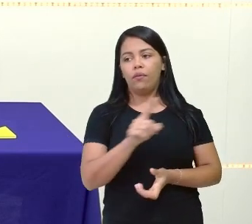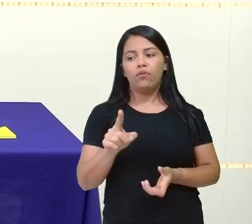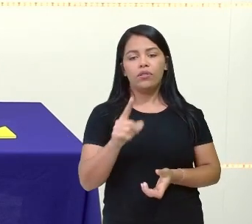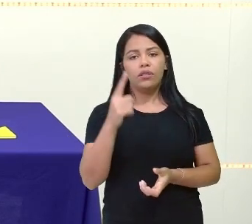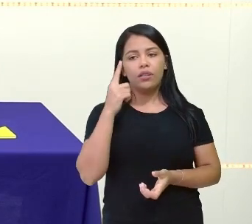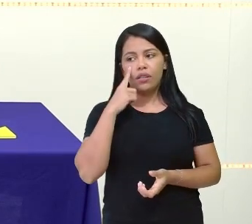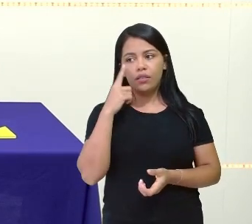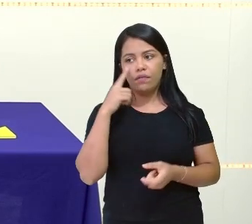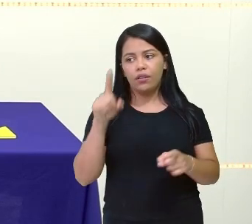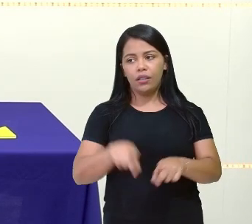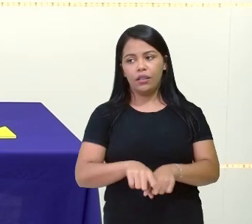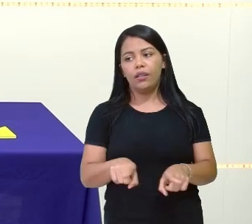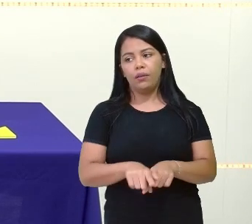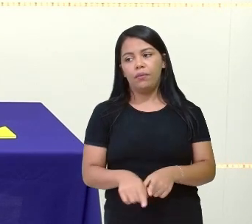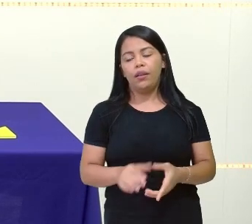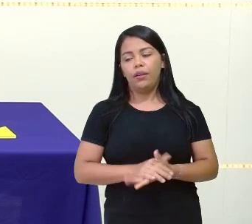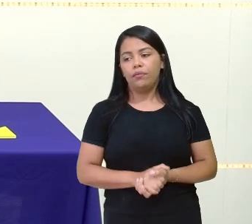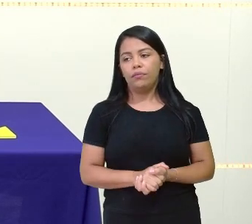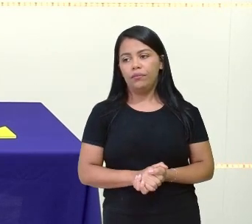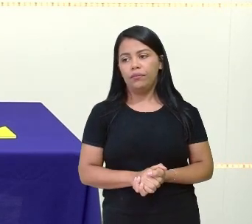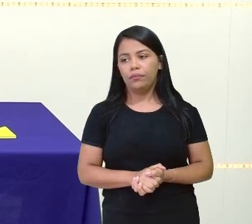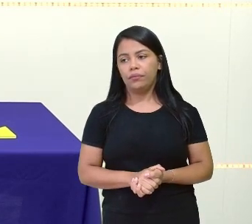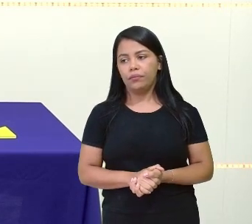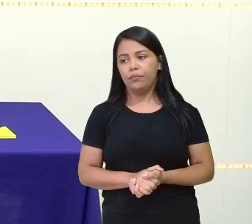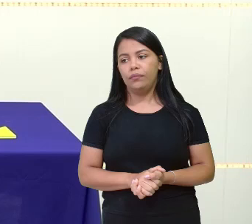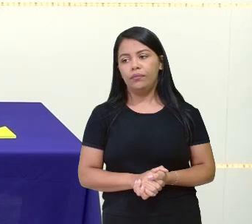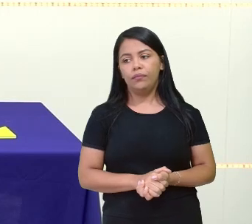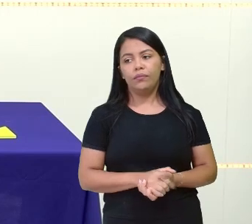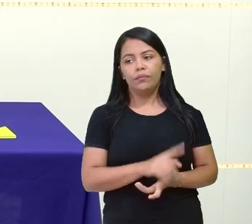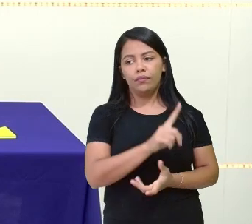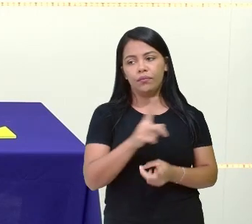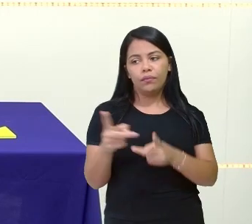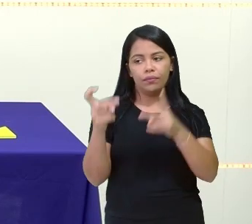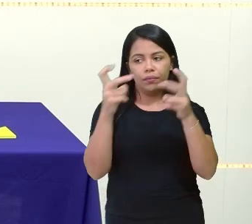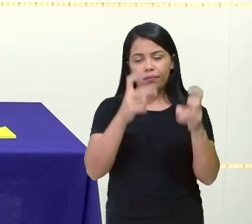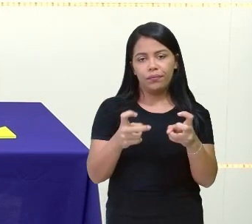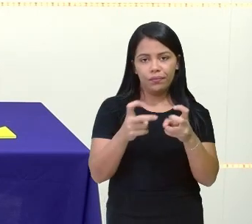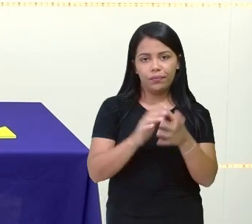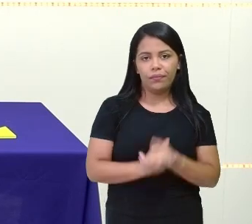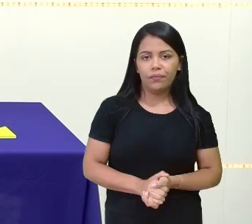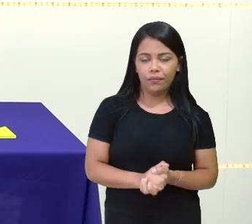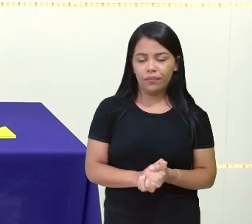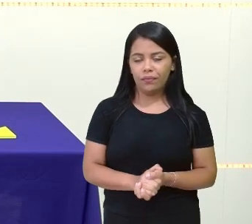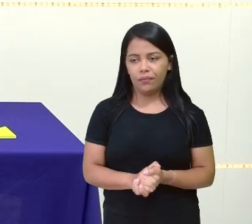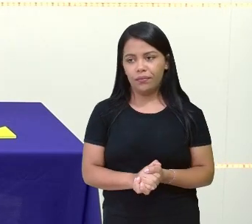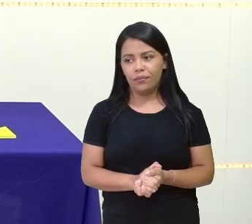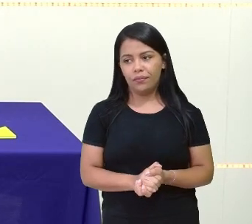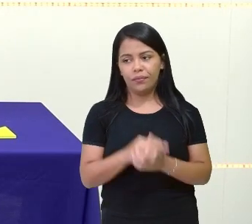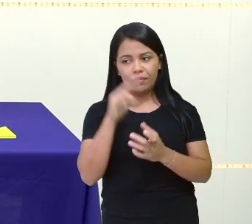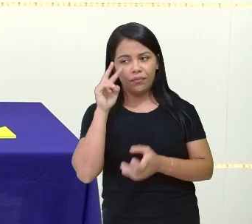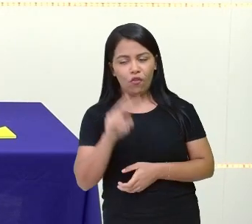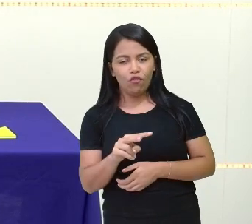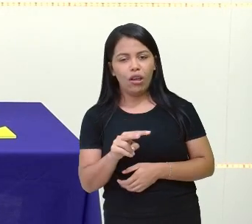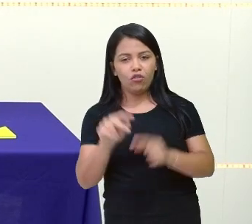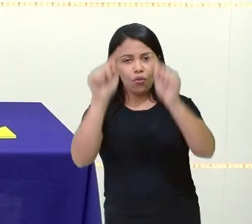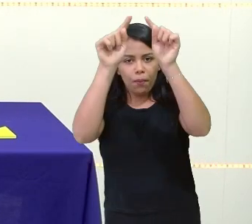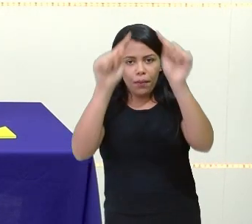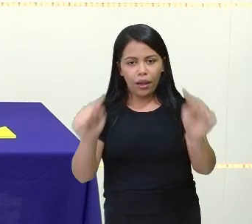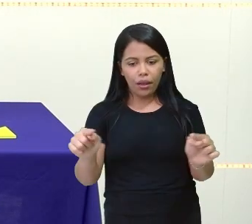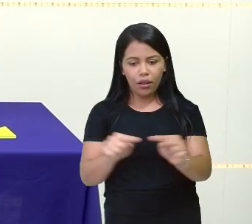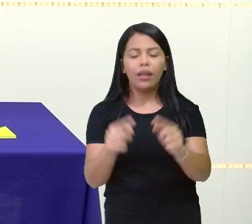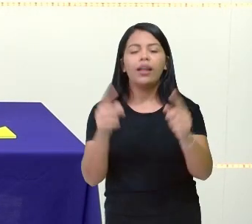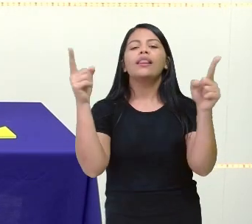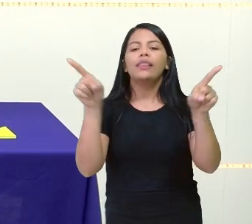verificarem também. Como vocês podem ver, o paralelogramo também eu